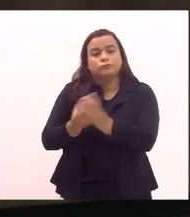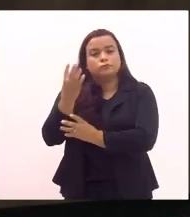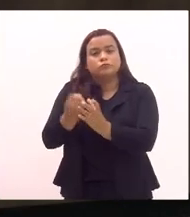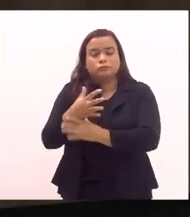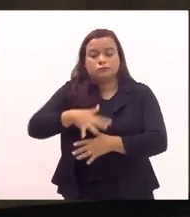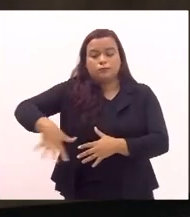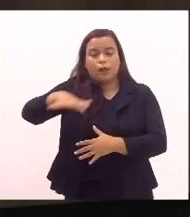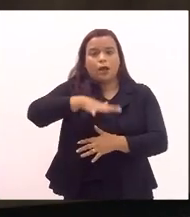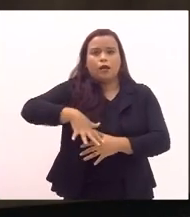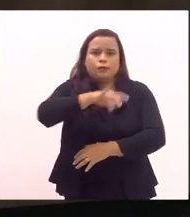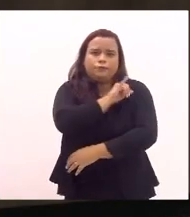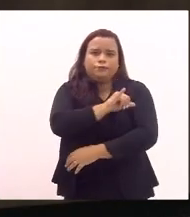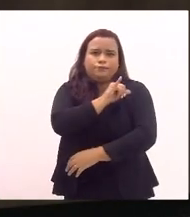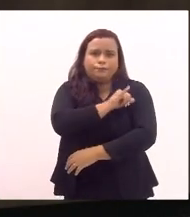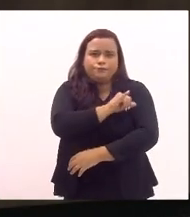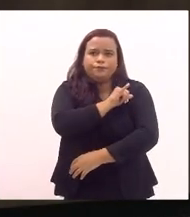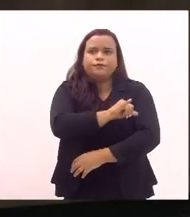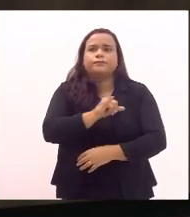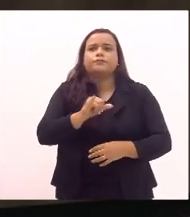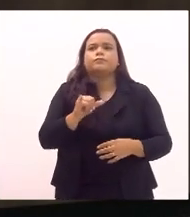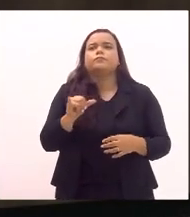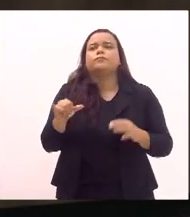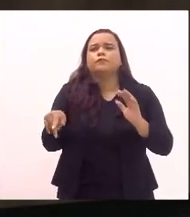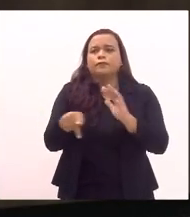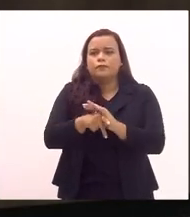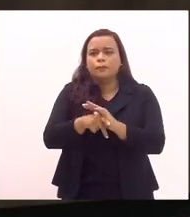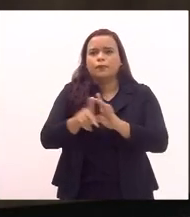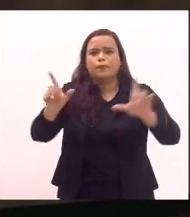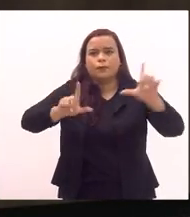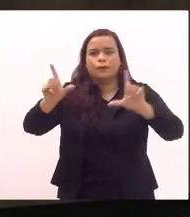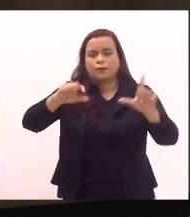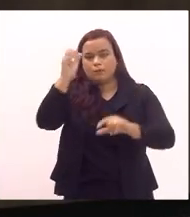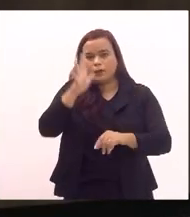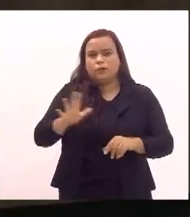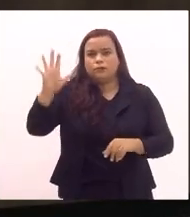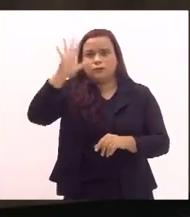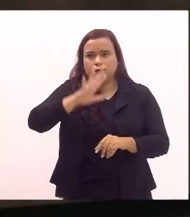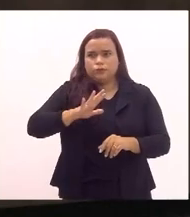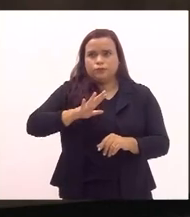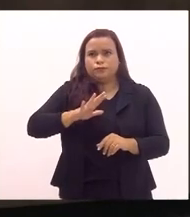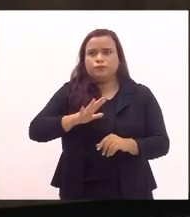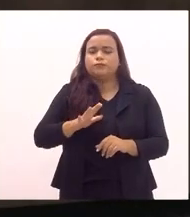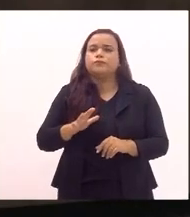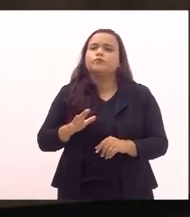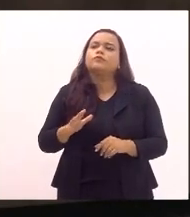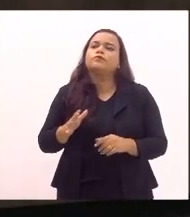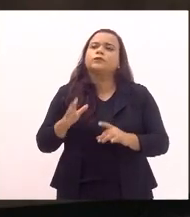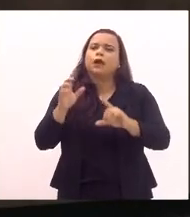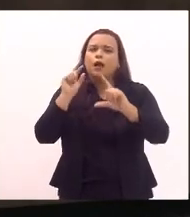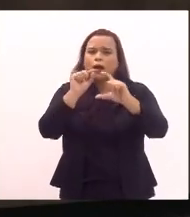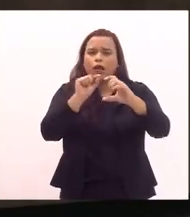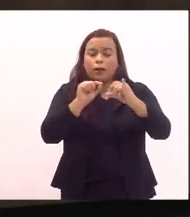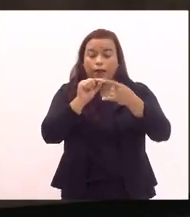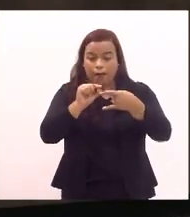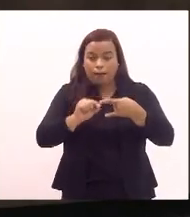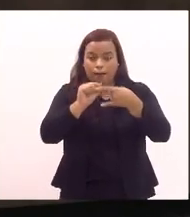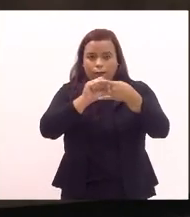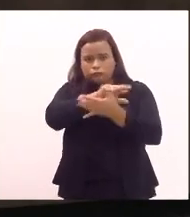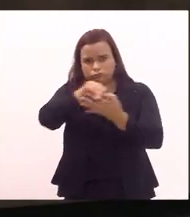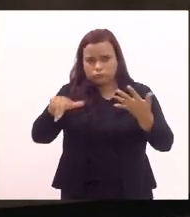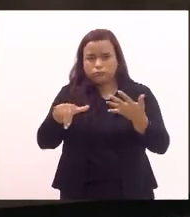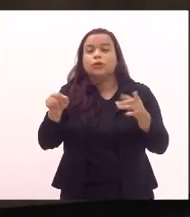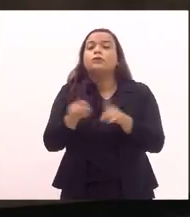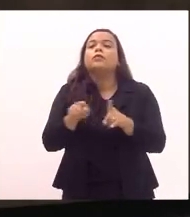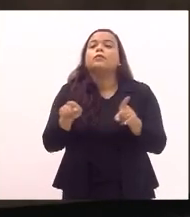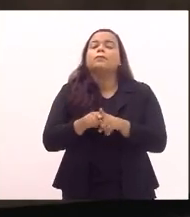pela emissora de televisões de televisão brasileiras ao submundo aglutinativas emenda as